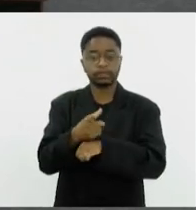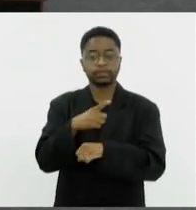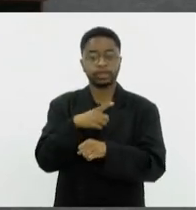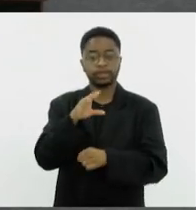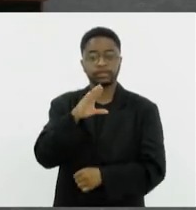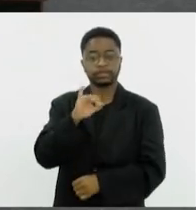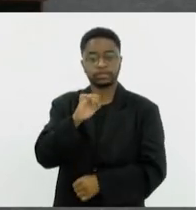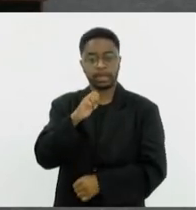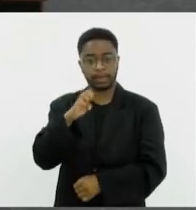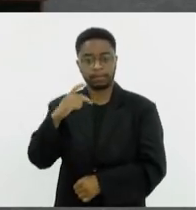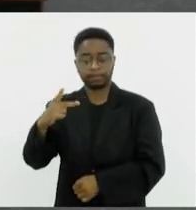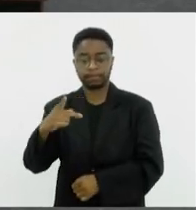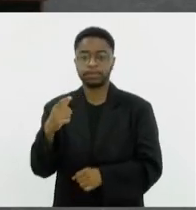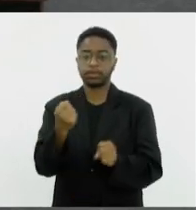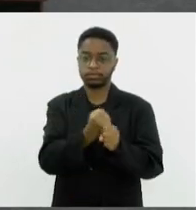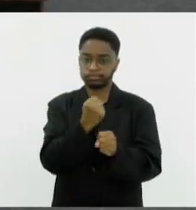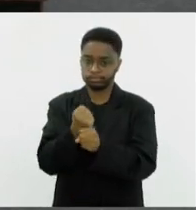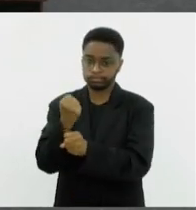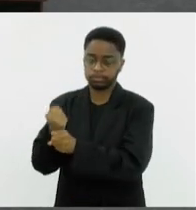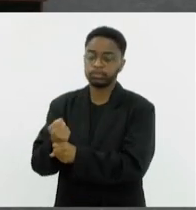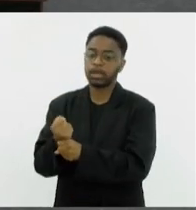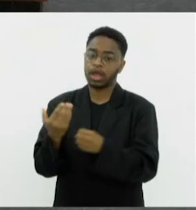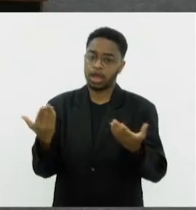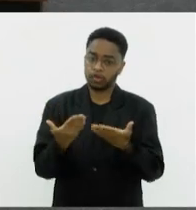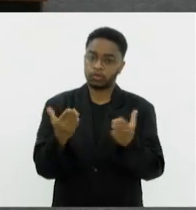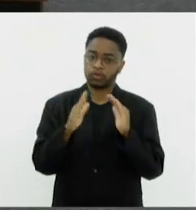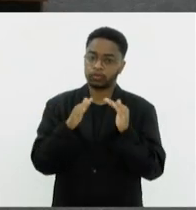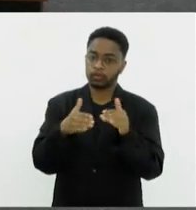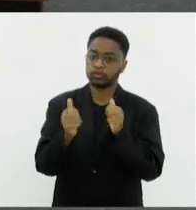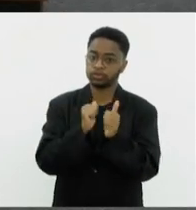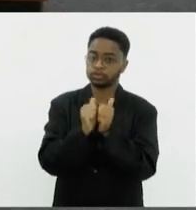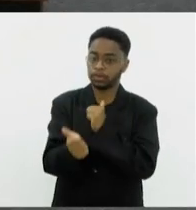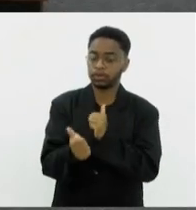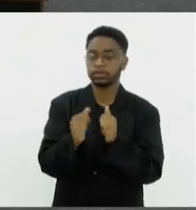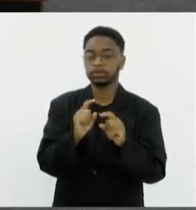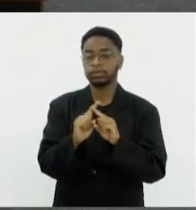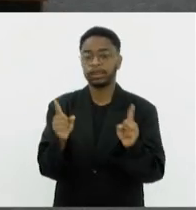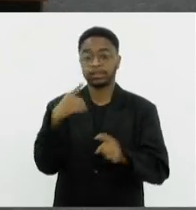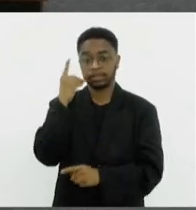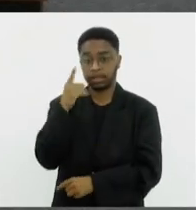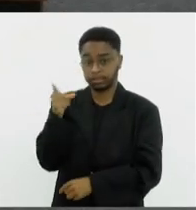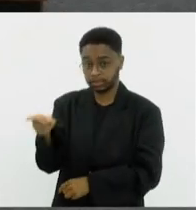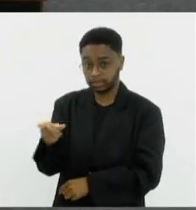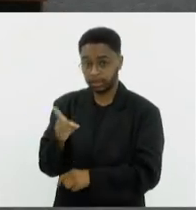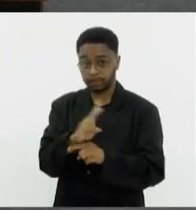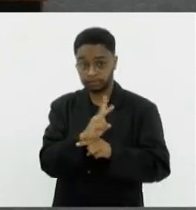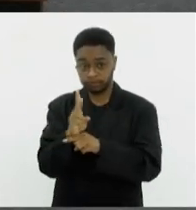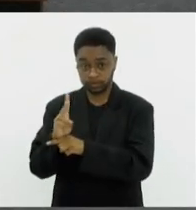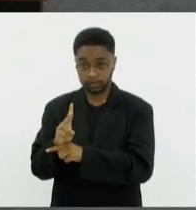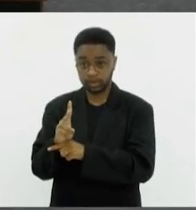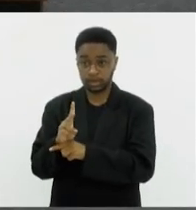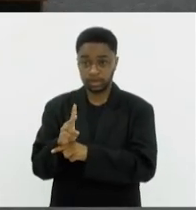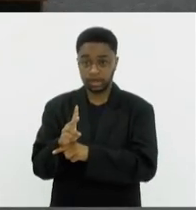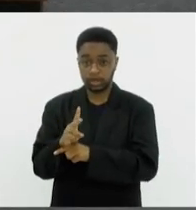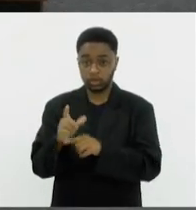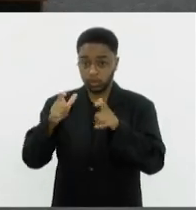uma escola agora vocacionada para os esportes. Esse deputado, que faz a fiscalização no imóvel